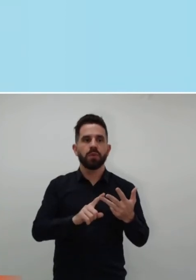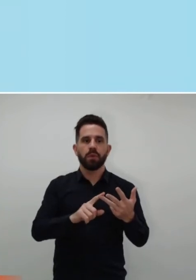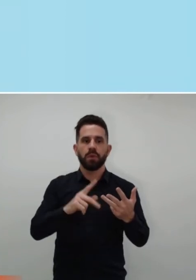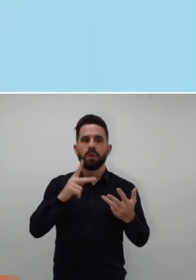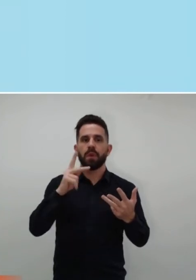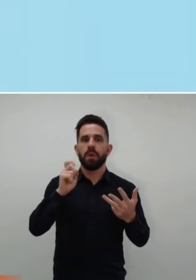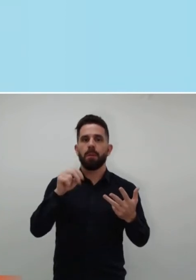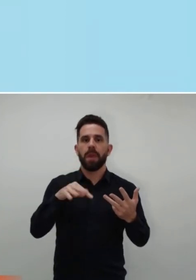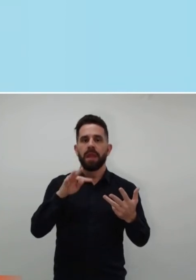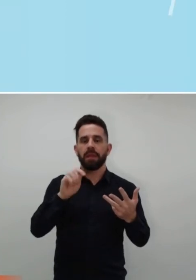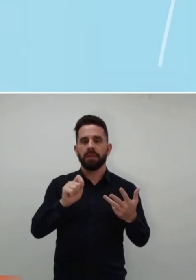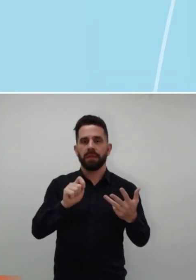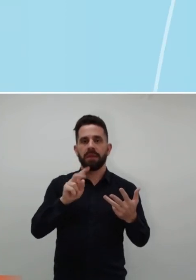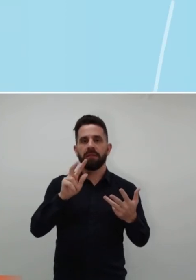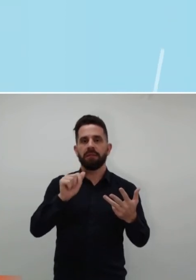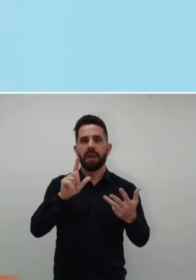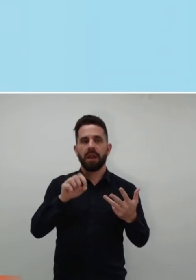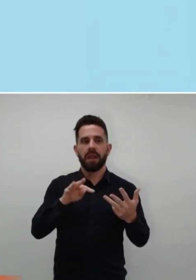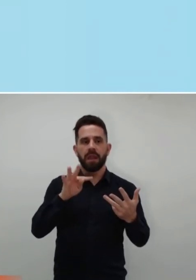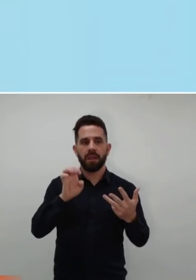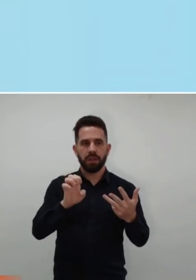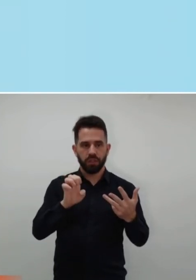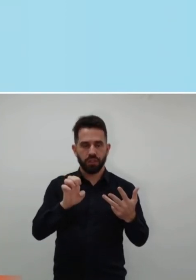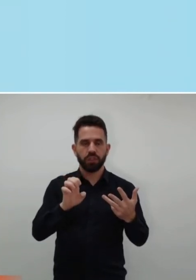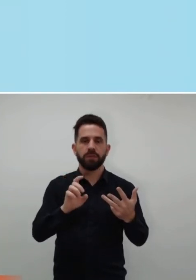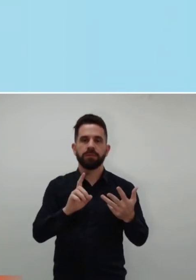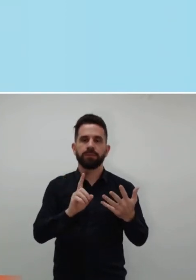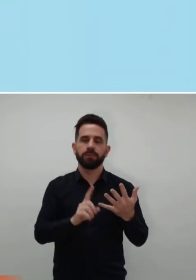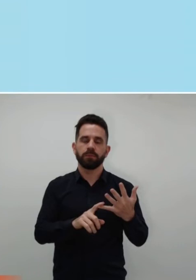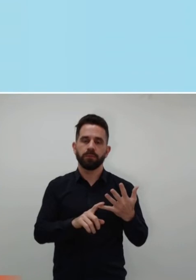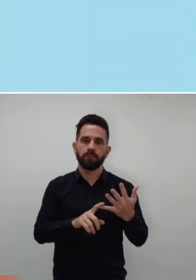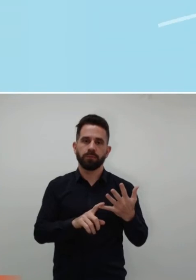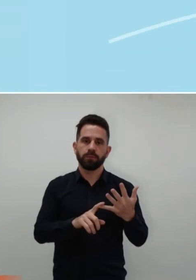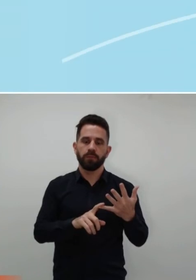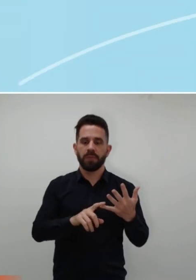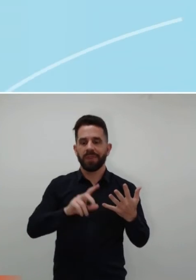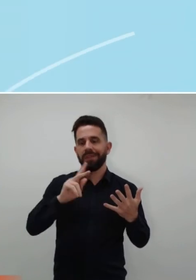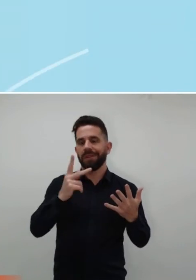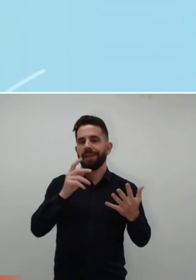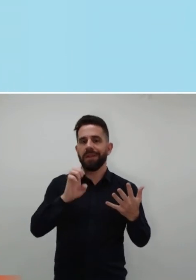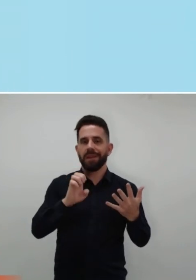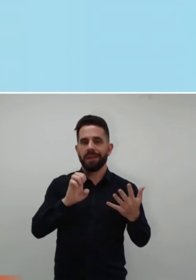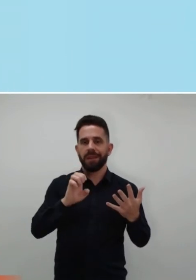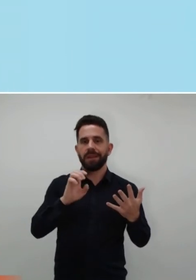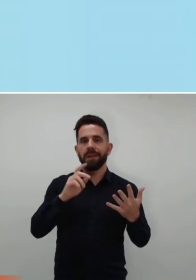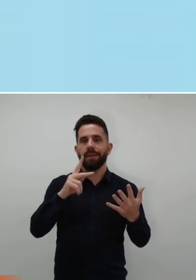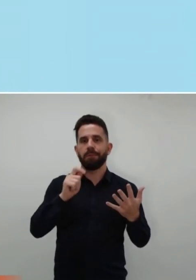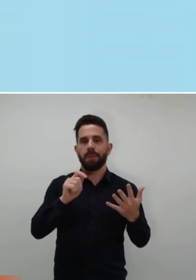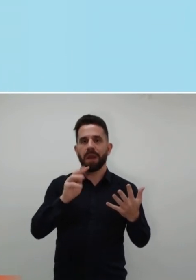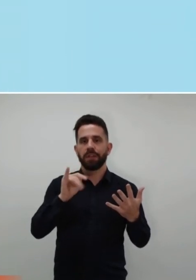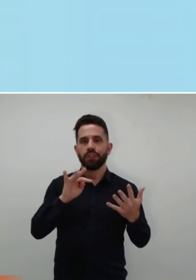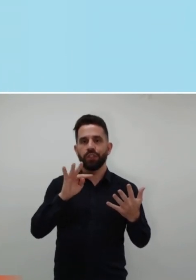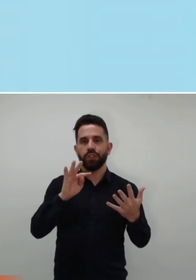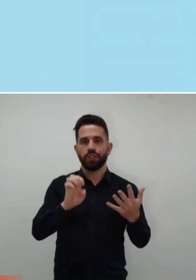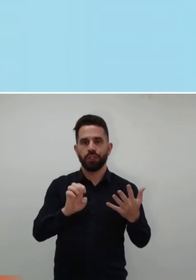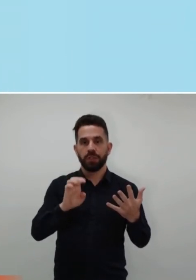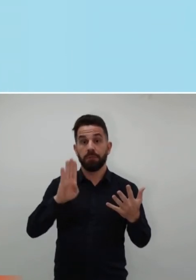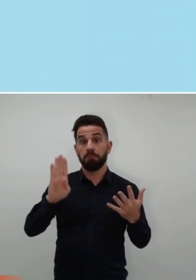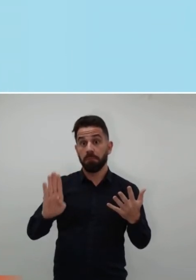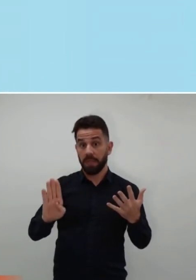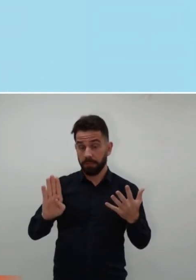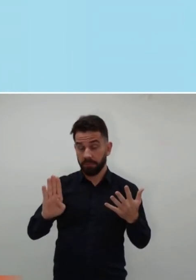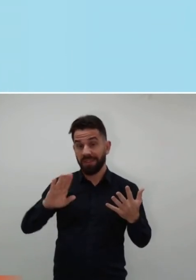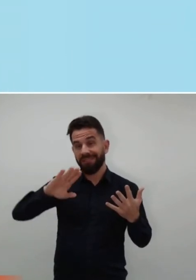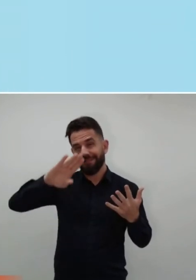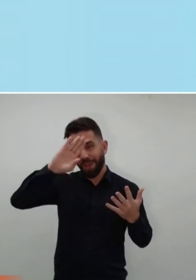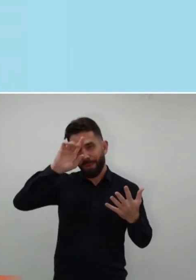contra difteria, tétano e coqueluche, a hepatite B, que protege contra a febre amarela,